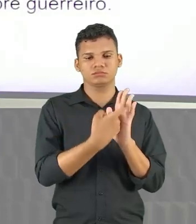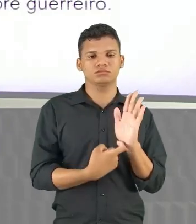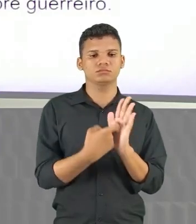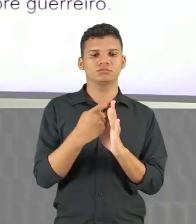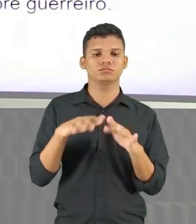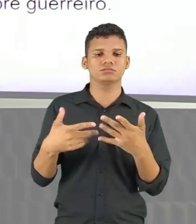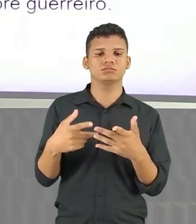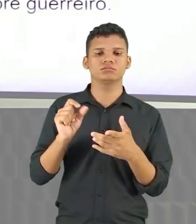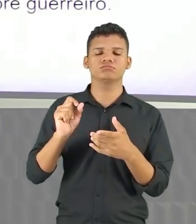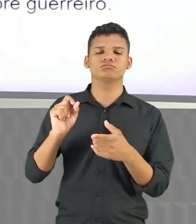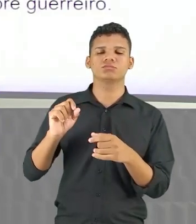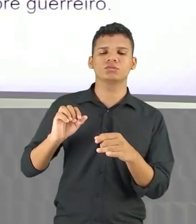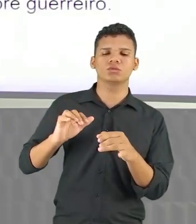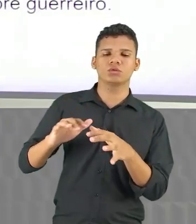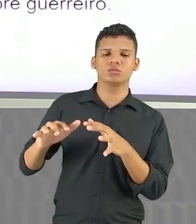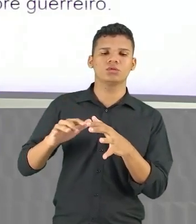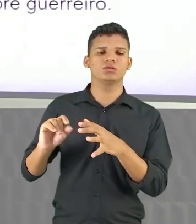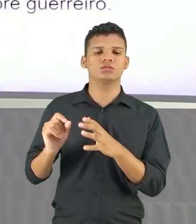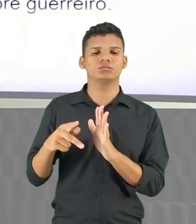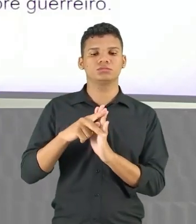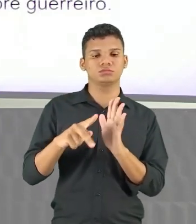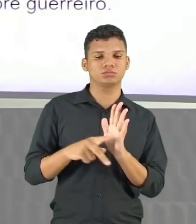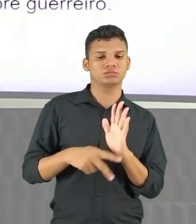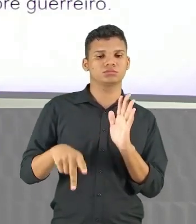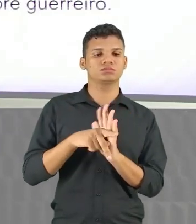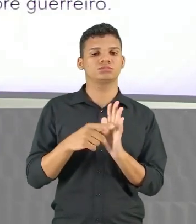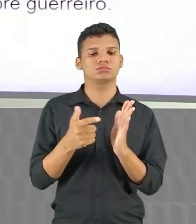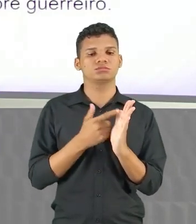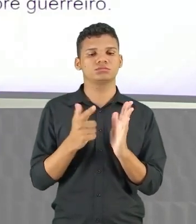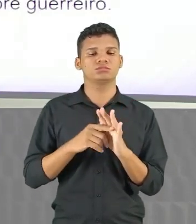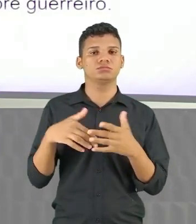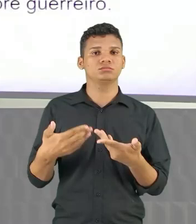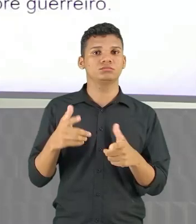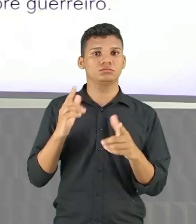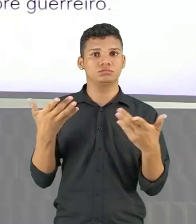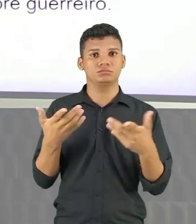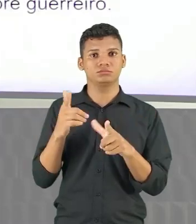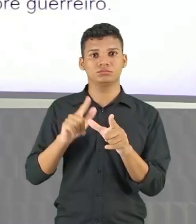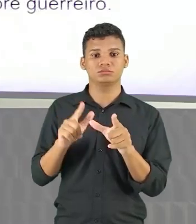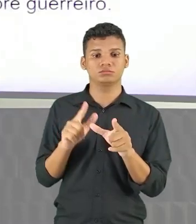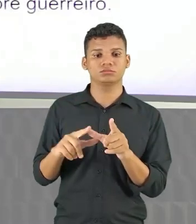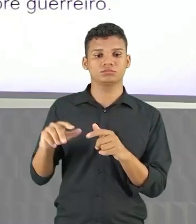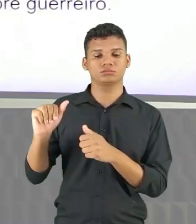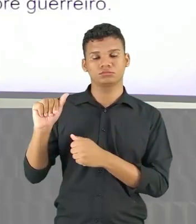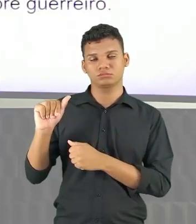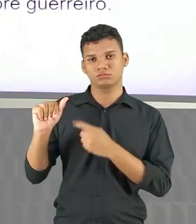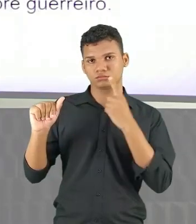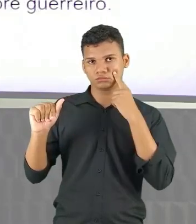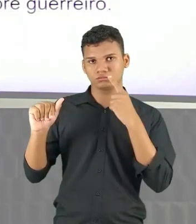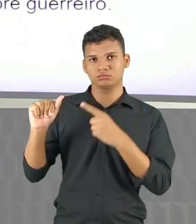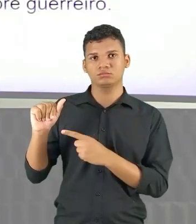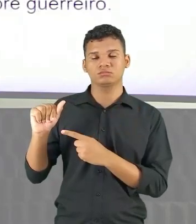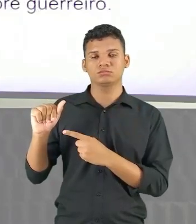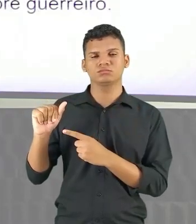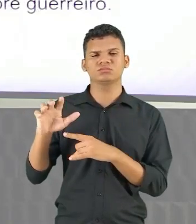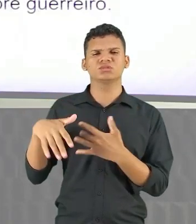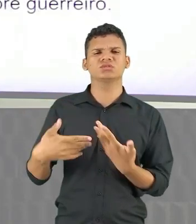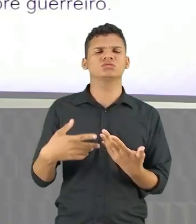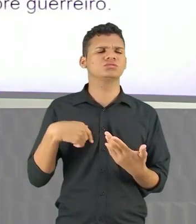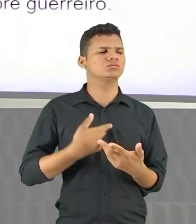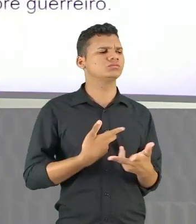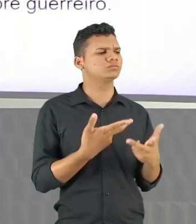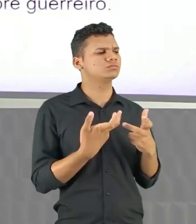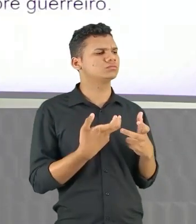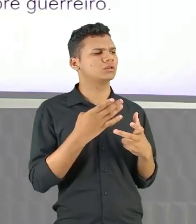esse movimento literário, está em destaque a... Aí a gente tem que ver Bernardo Guimarães, né? O que é que tem de característica